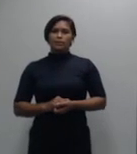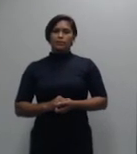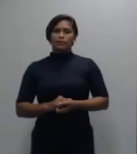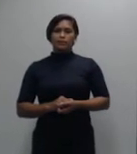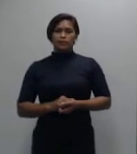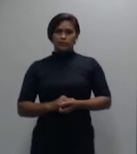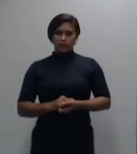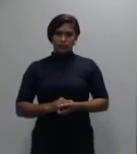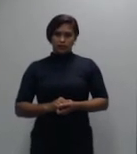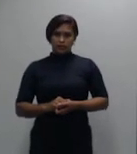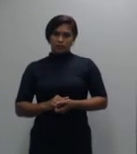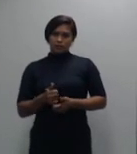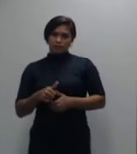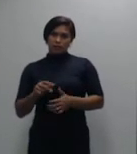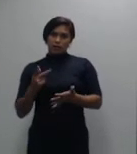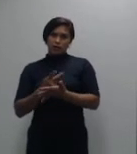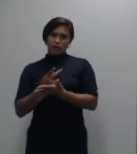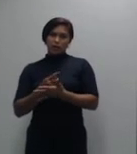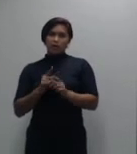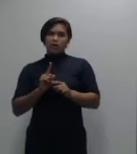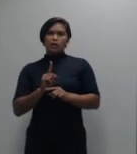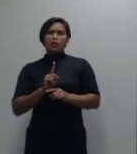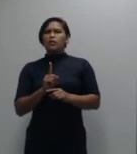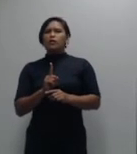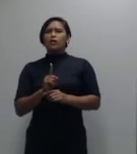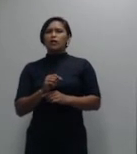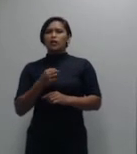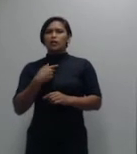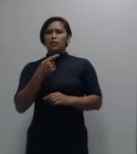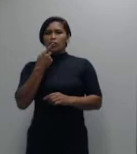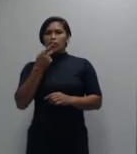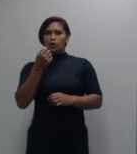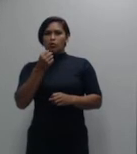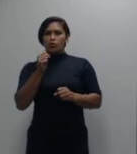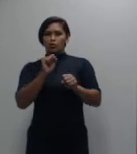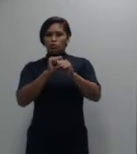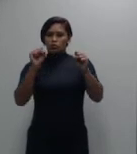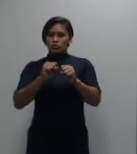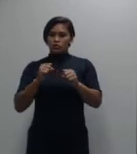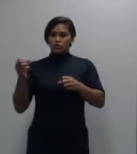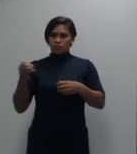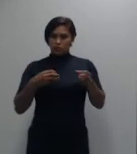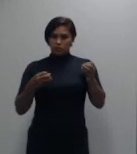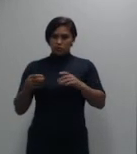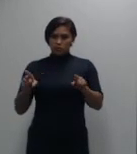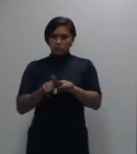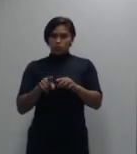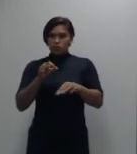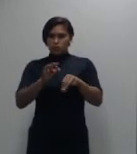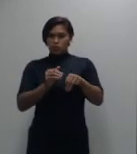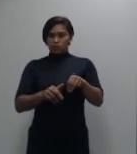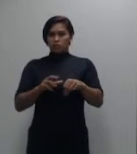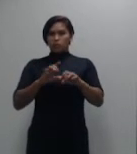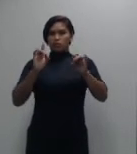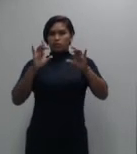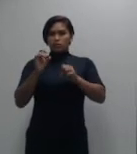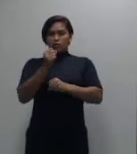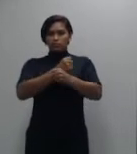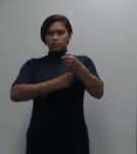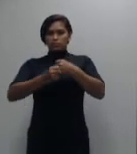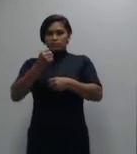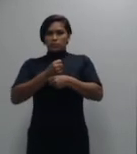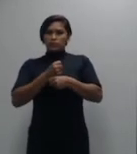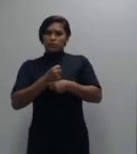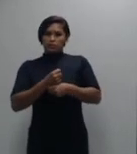assim mas talvez seja errado né não não foi o seu atualizou Com certeza mesmo está que foi feito lá atrás Ah